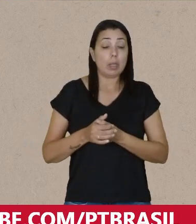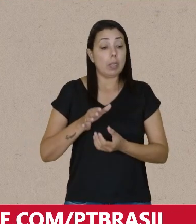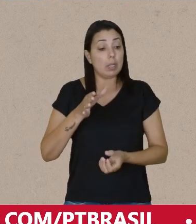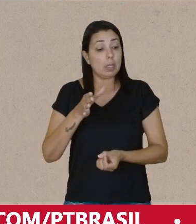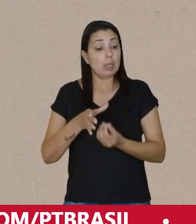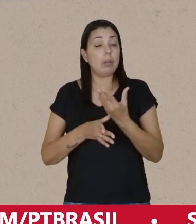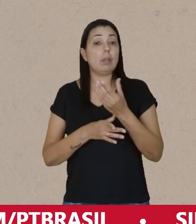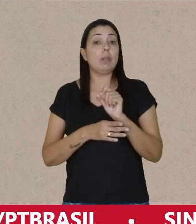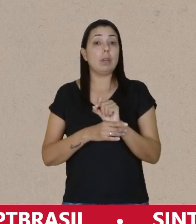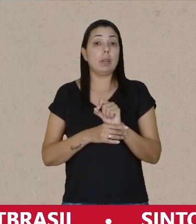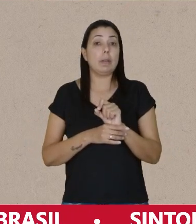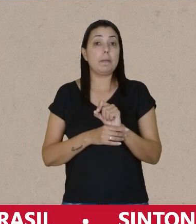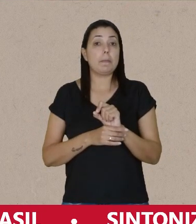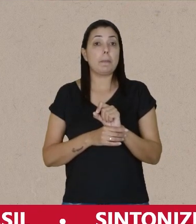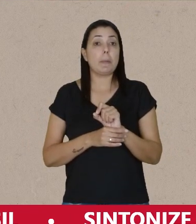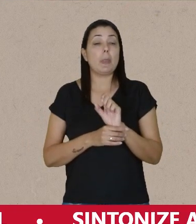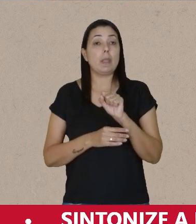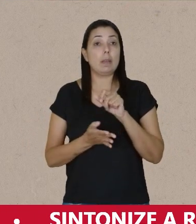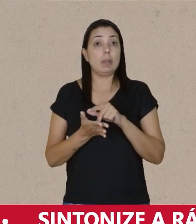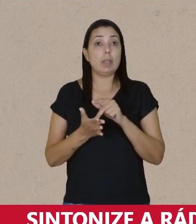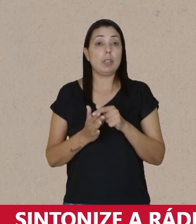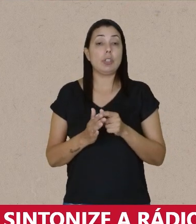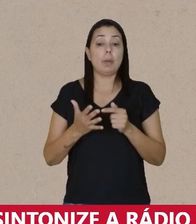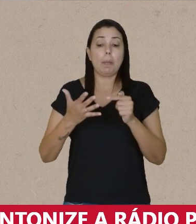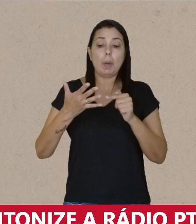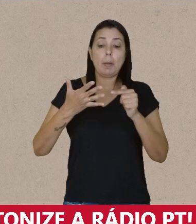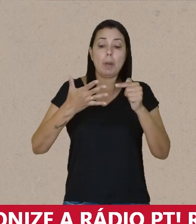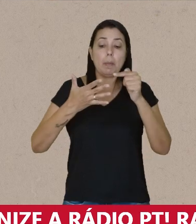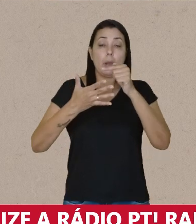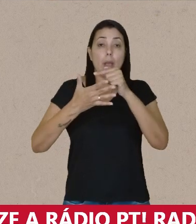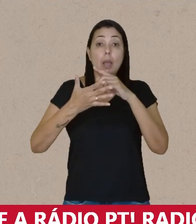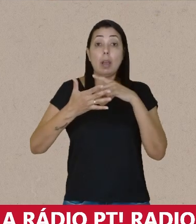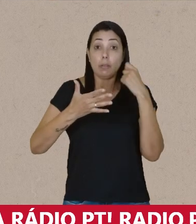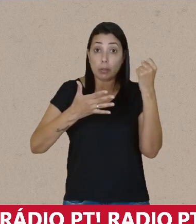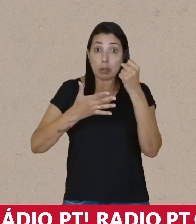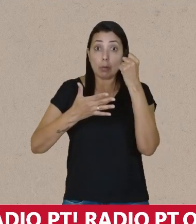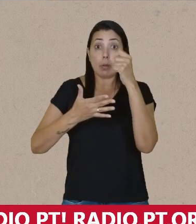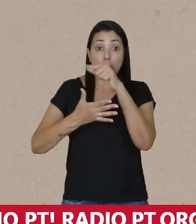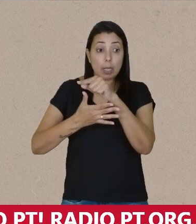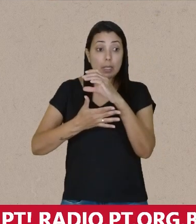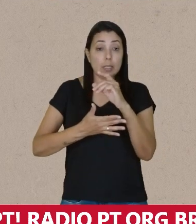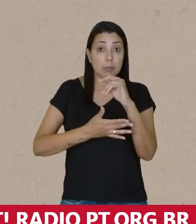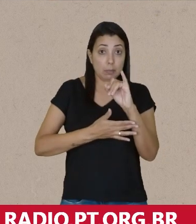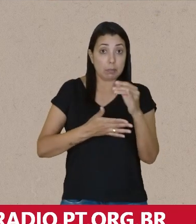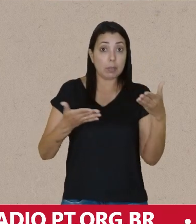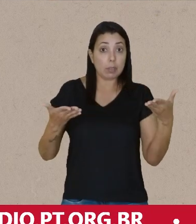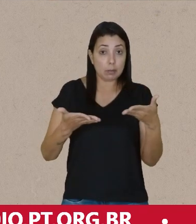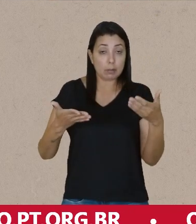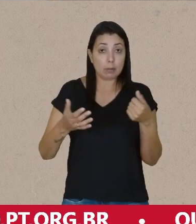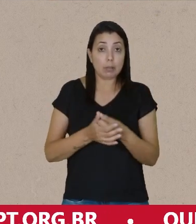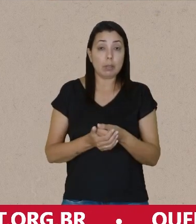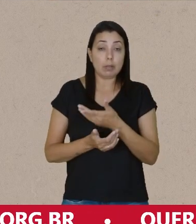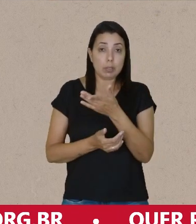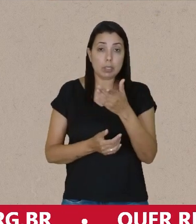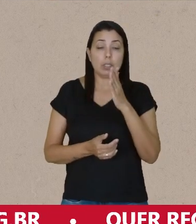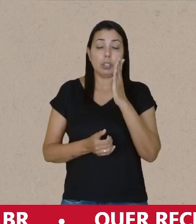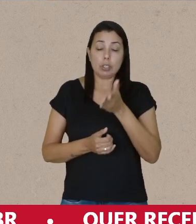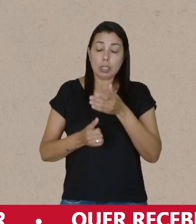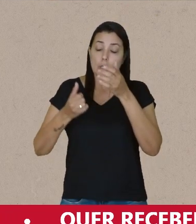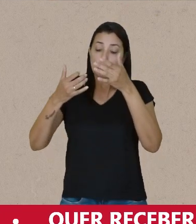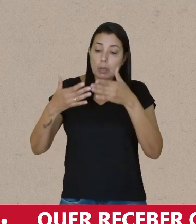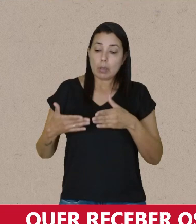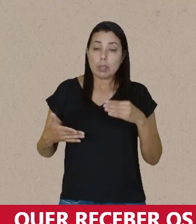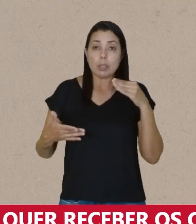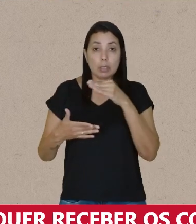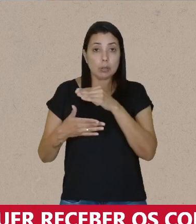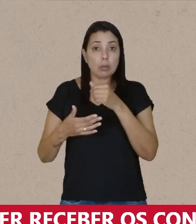um card que exatamente pontua já as vitórias da CPI agora, nesse momento. Como você bem disse, acelerou o